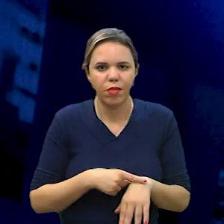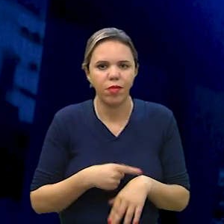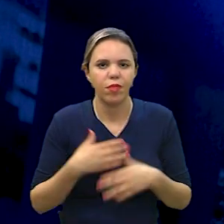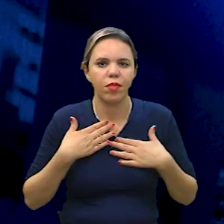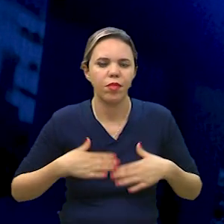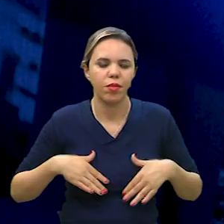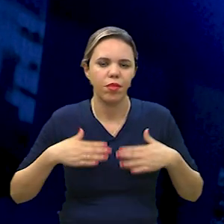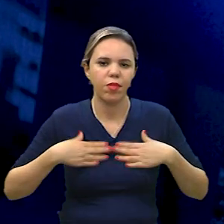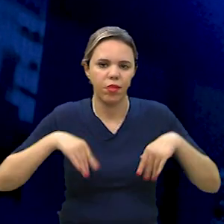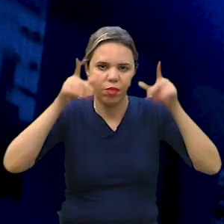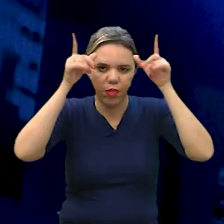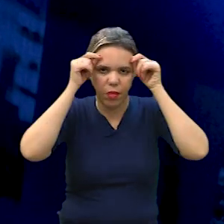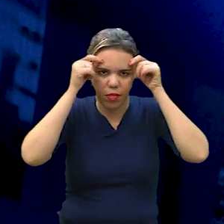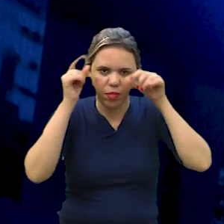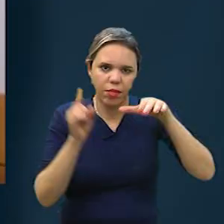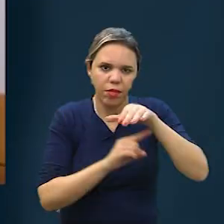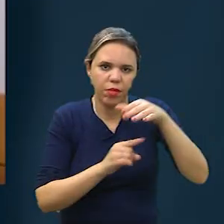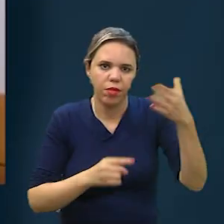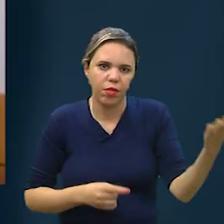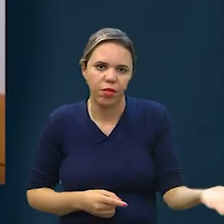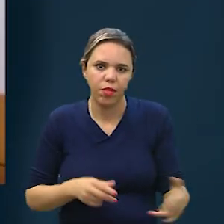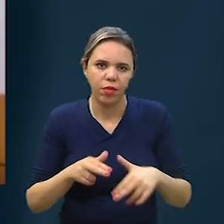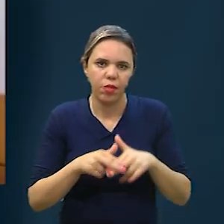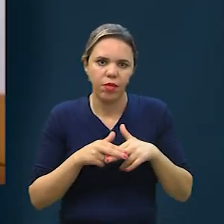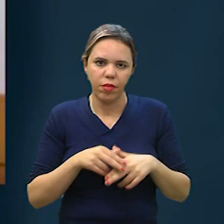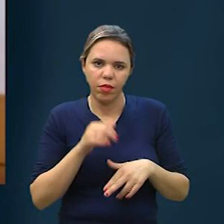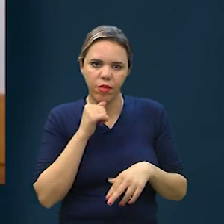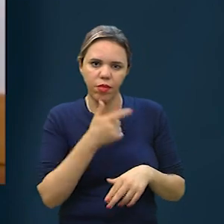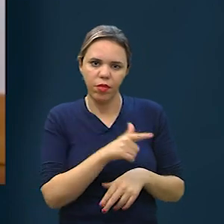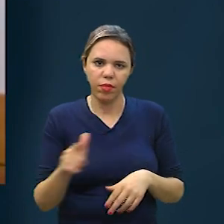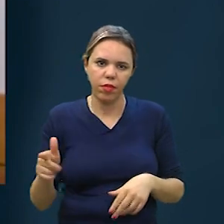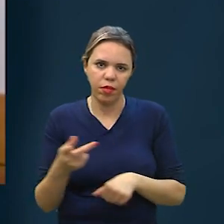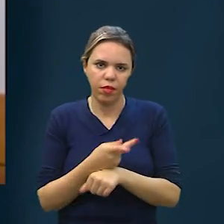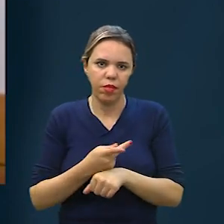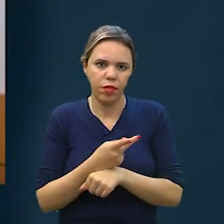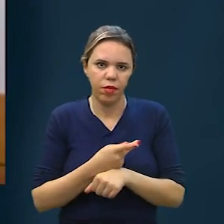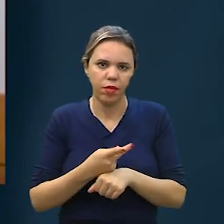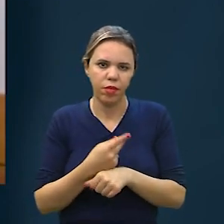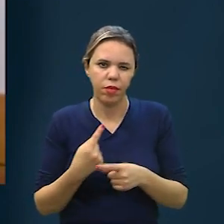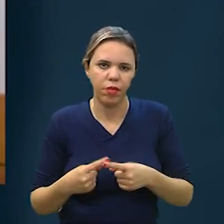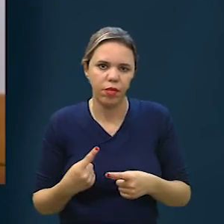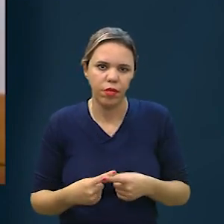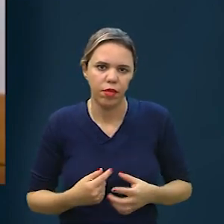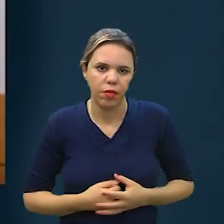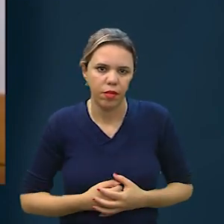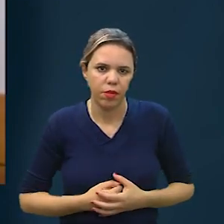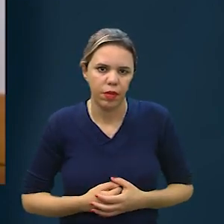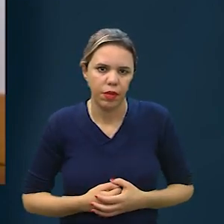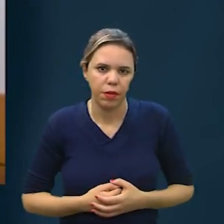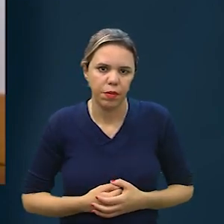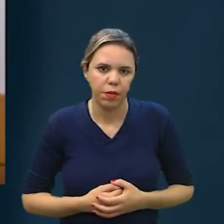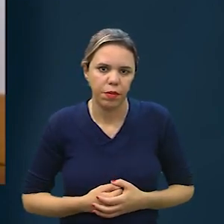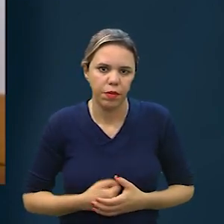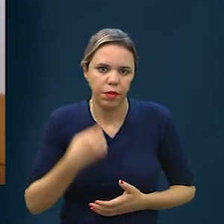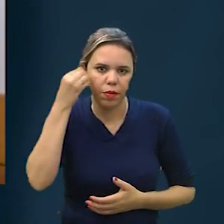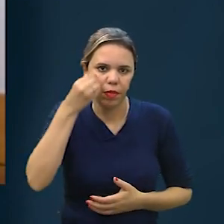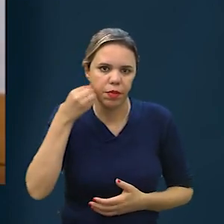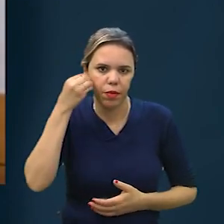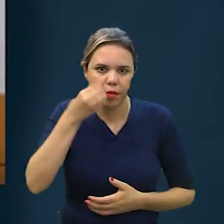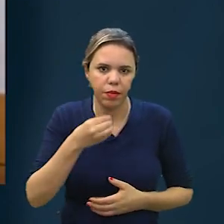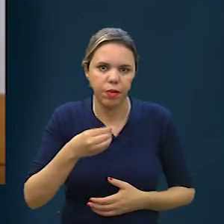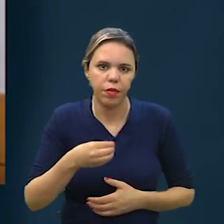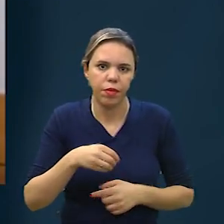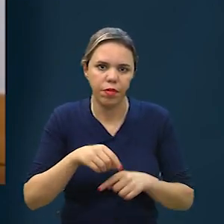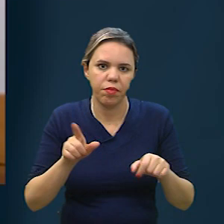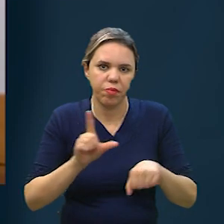momento de relaxamento para o cliente. Então, por isso que a gente não está tendo tanta procura, porque essa experiência